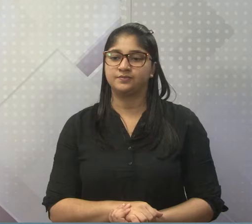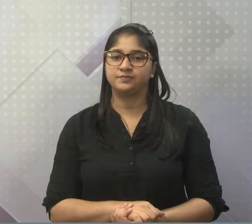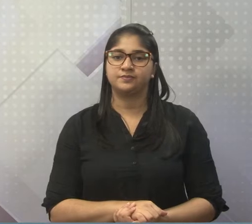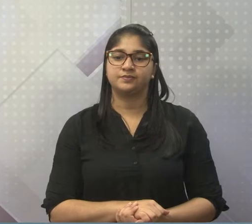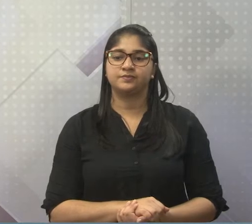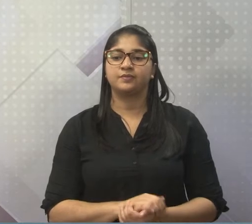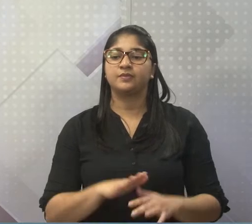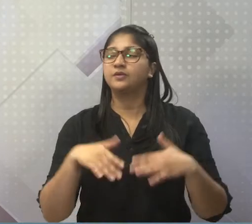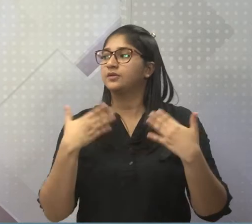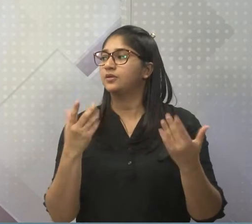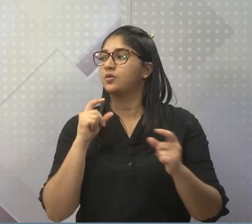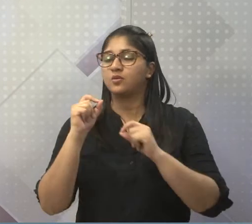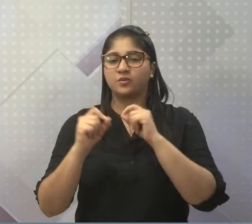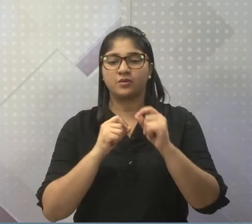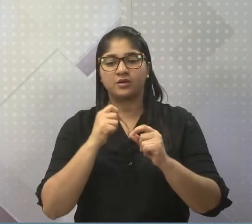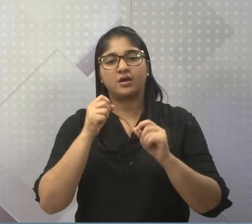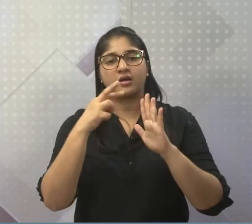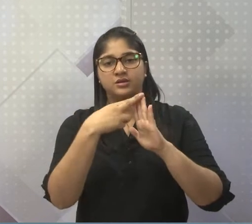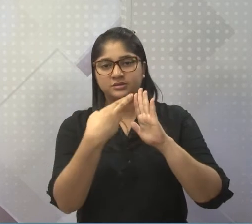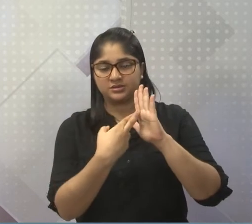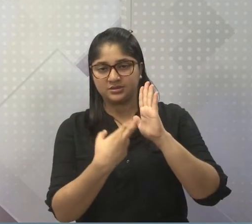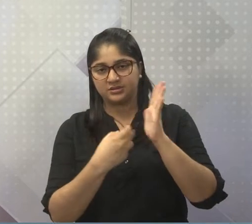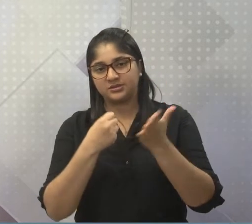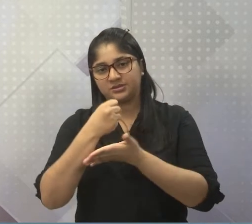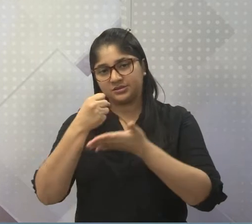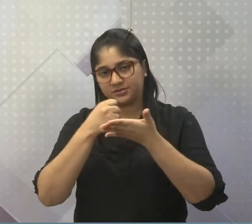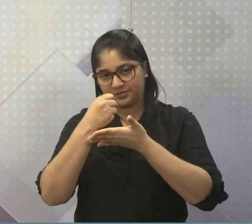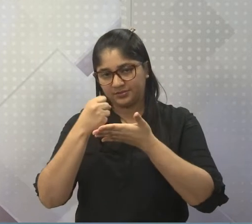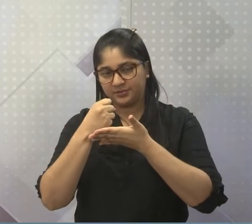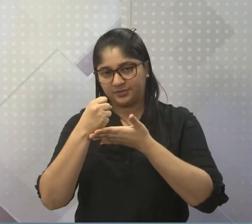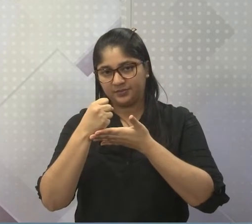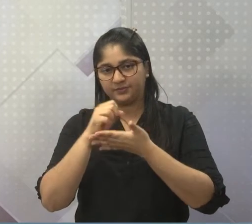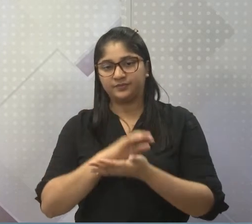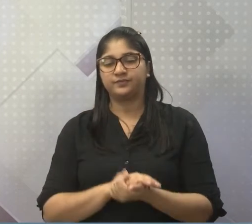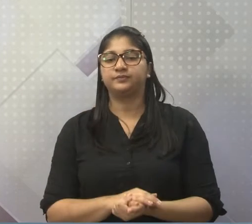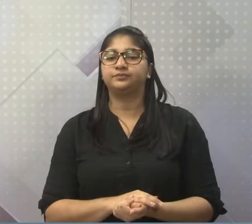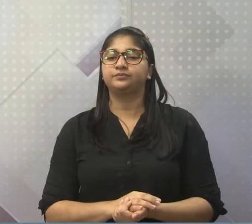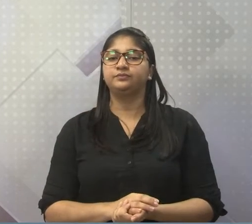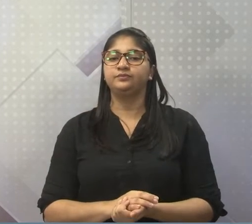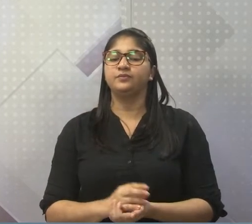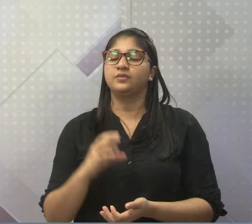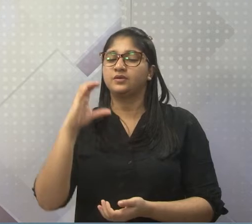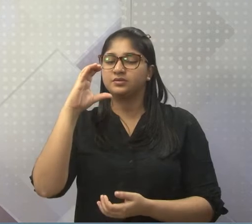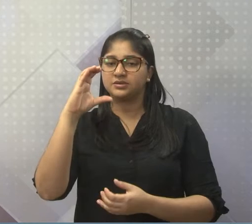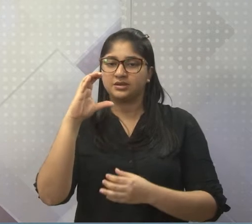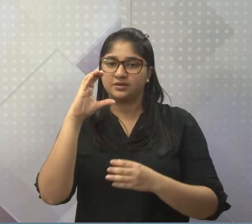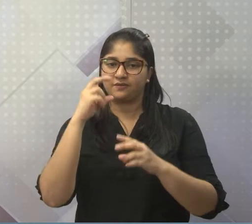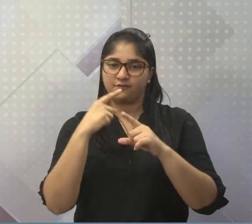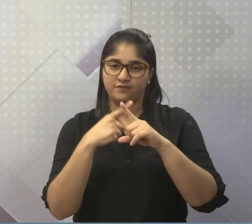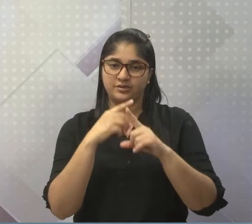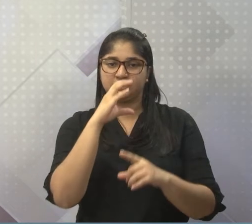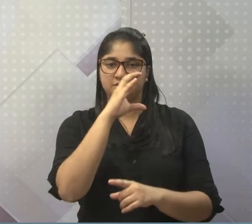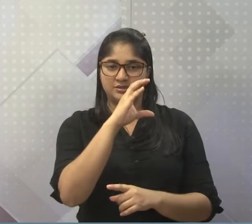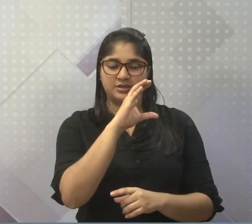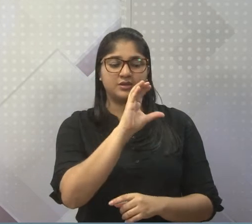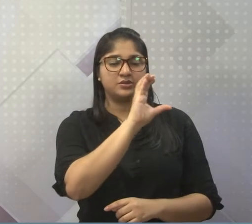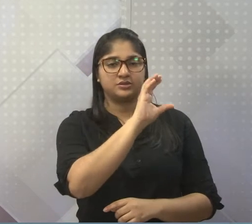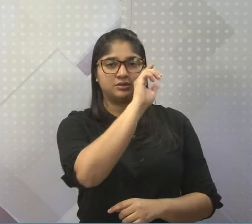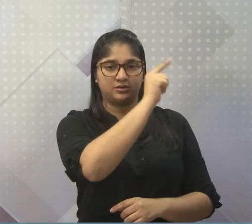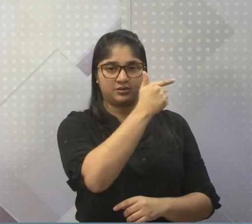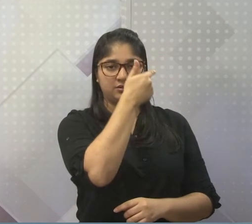E daqui a gente faz a propriedade fundamental. Nós temos C vezes C, C ao